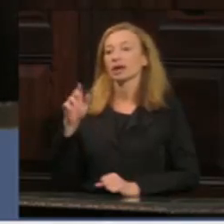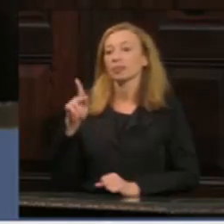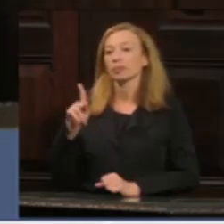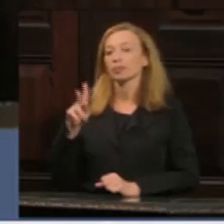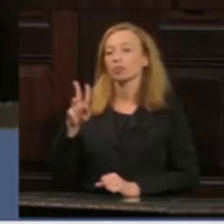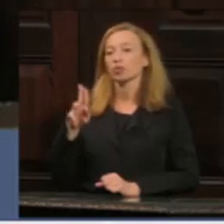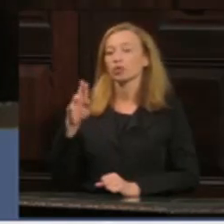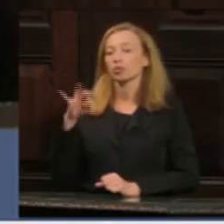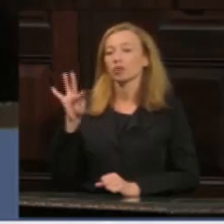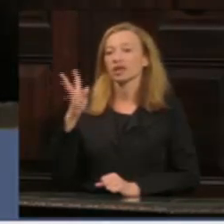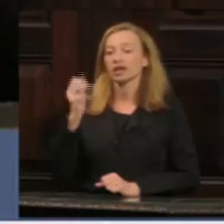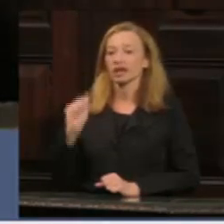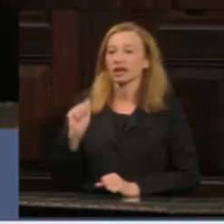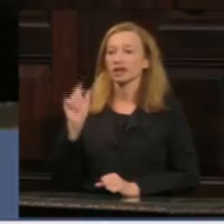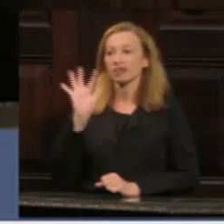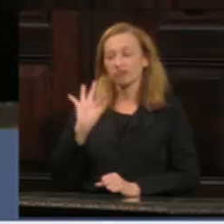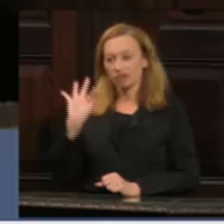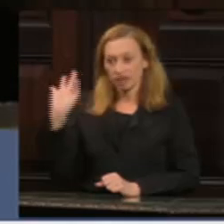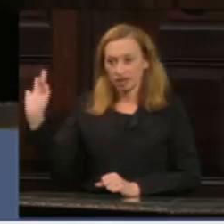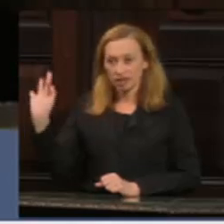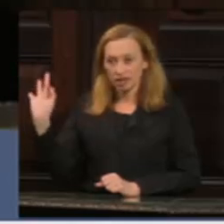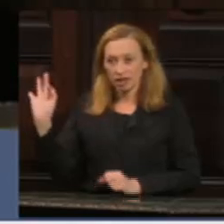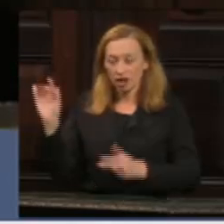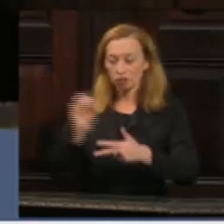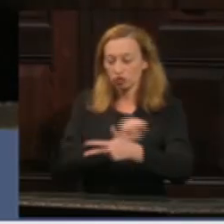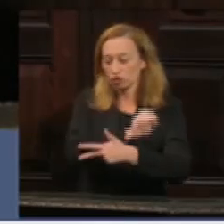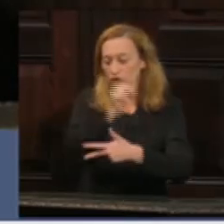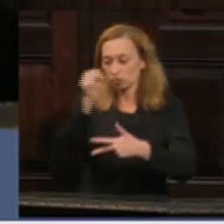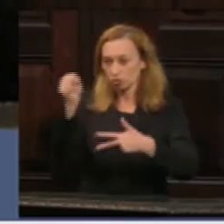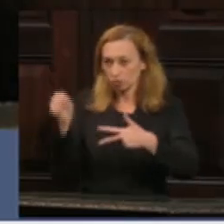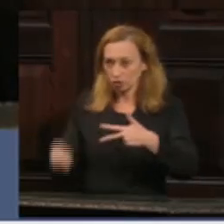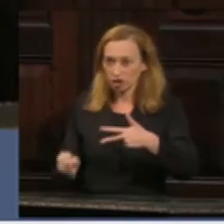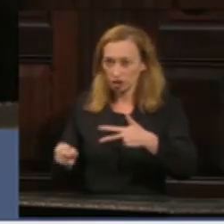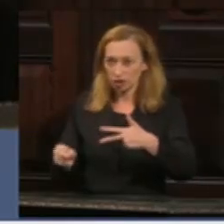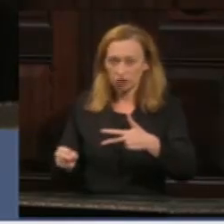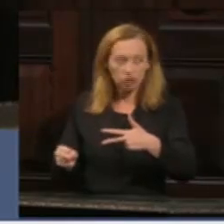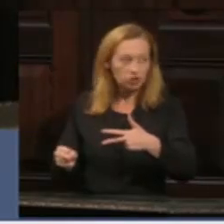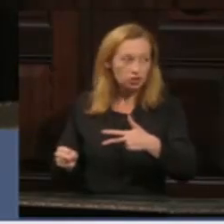poderes legislativo, executivo e judiciário